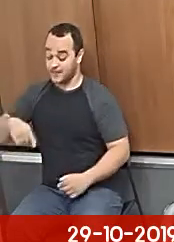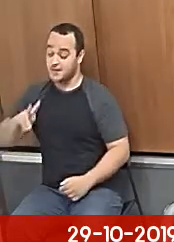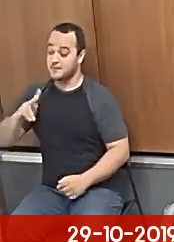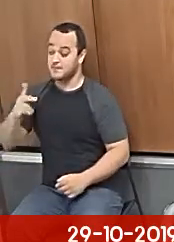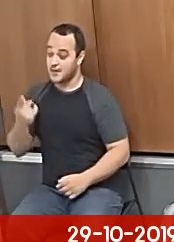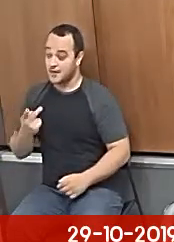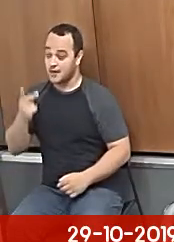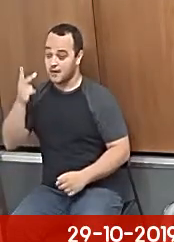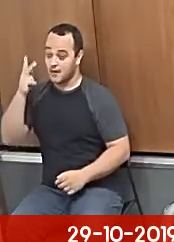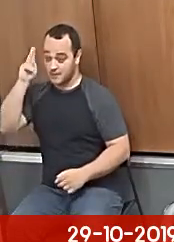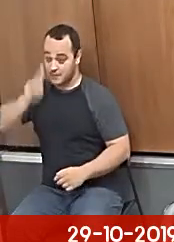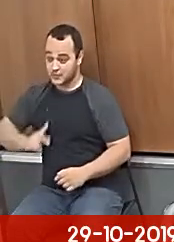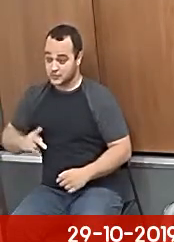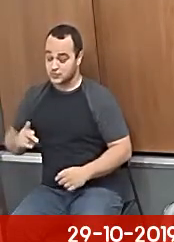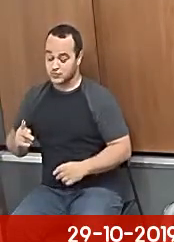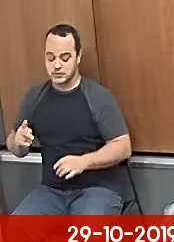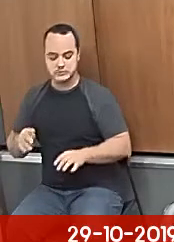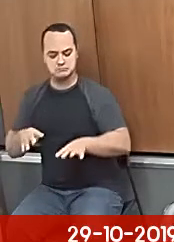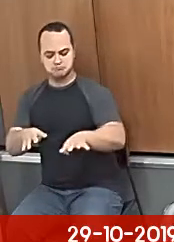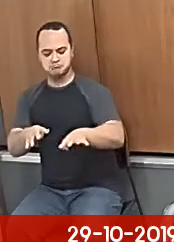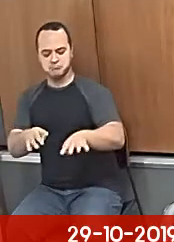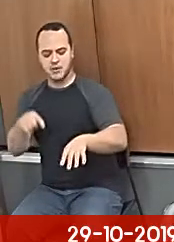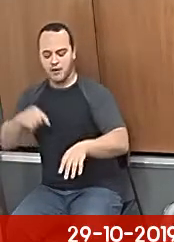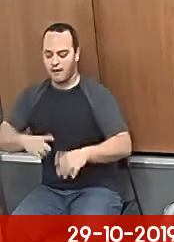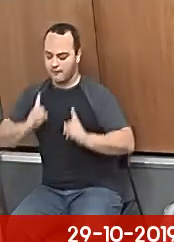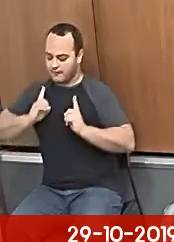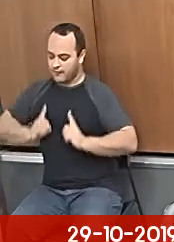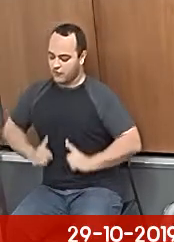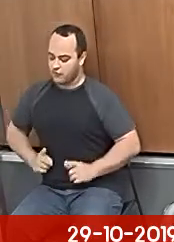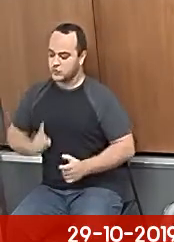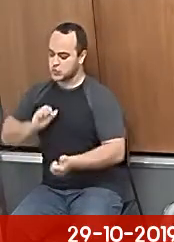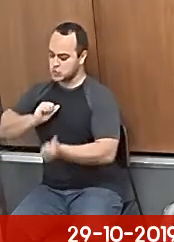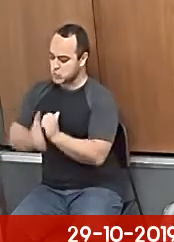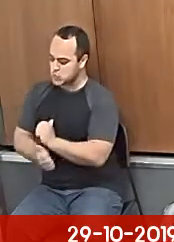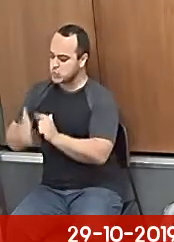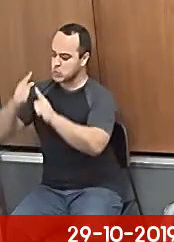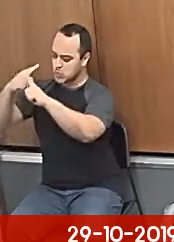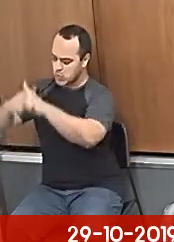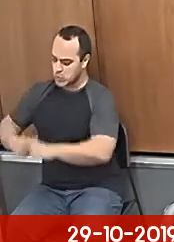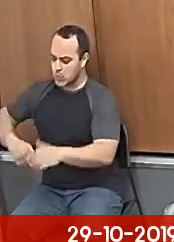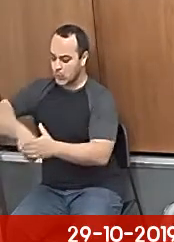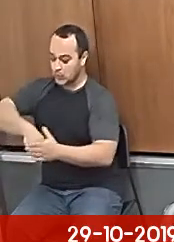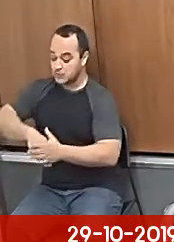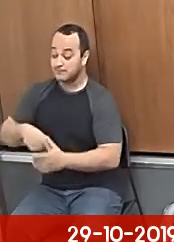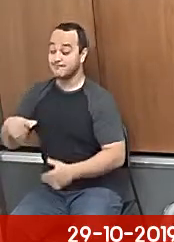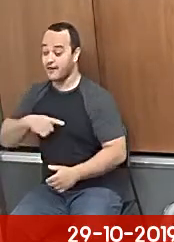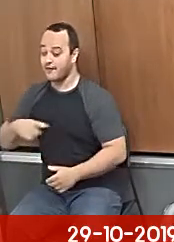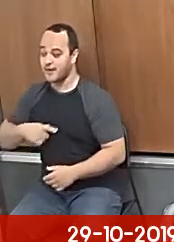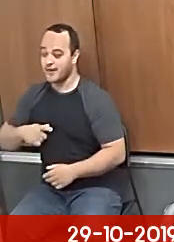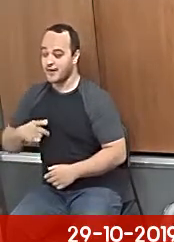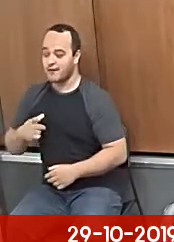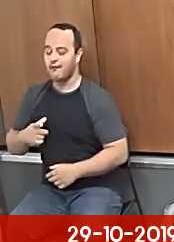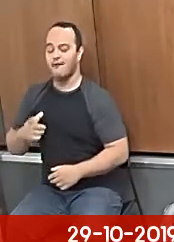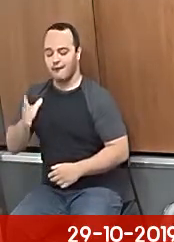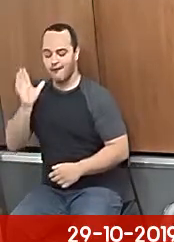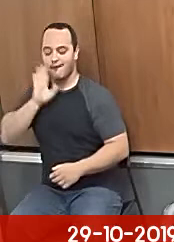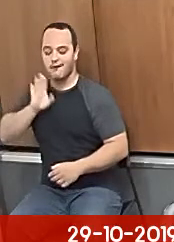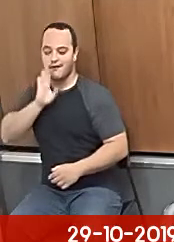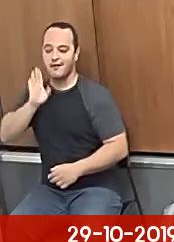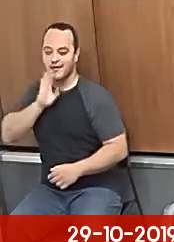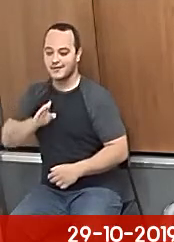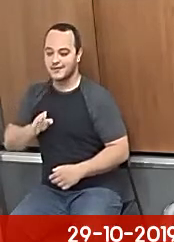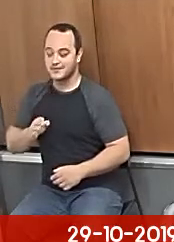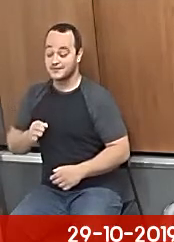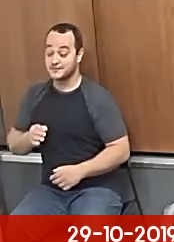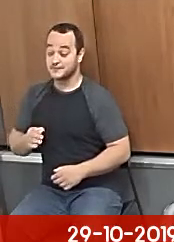conseguir alcançar os deficientes que não conhecem a gente ainda. E a gente conseguindo sediar o campeonato aqui, seria, além de